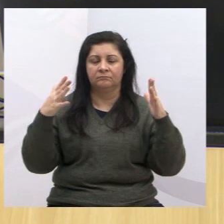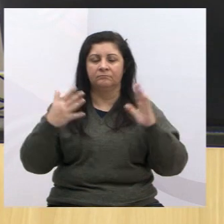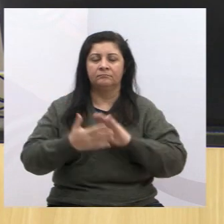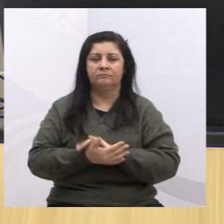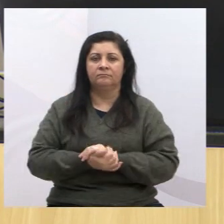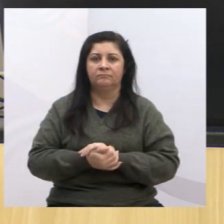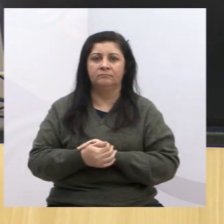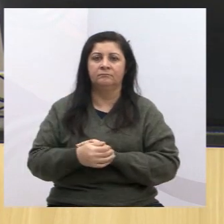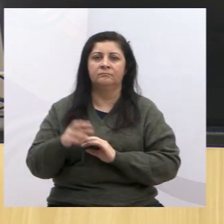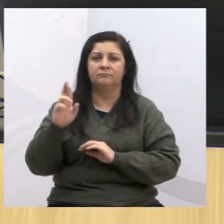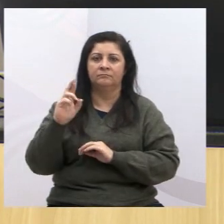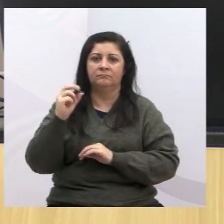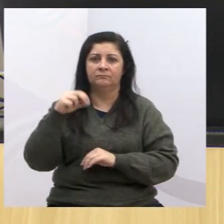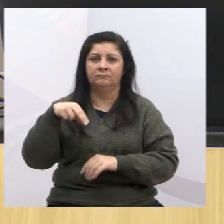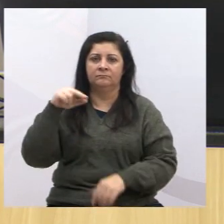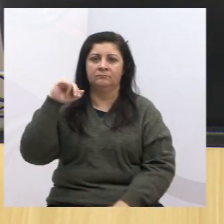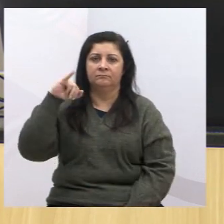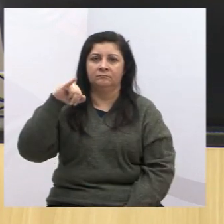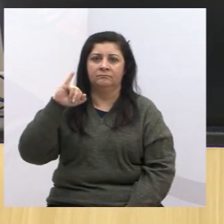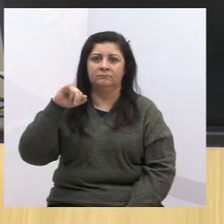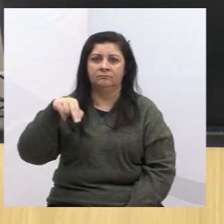manifestação. Vereador Roninha.